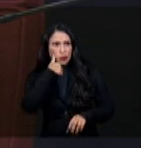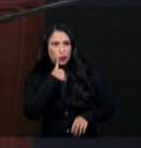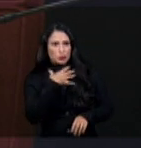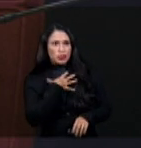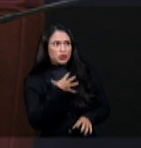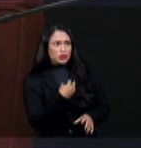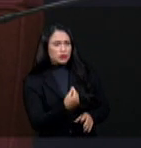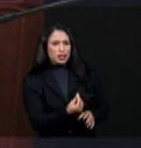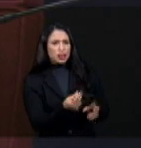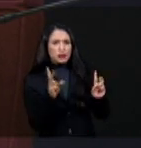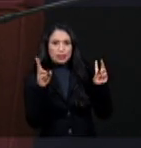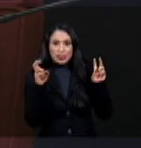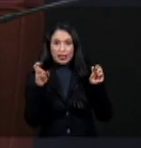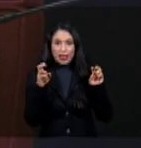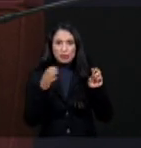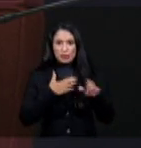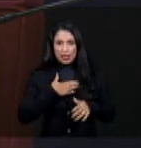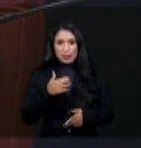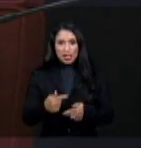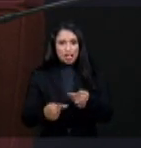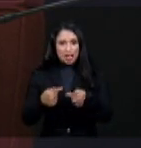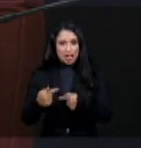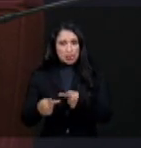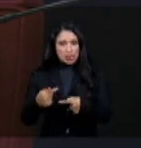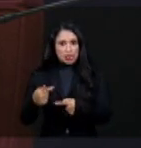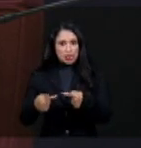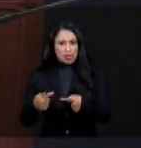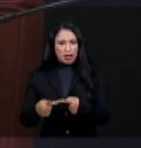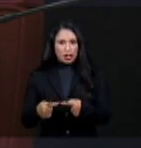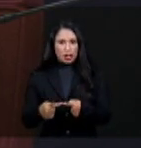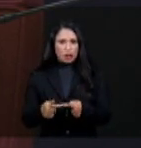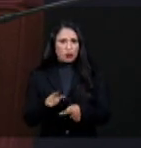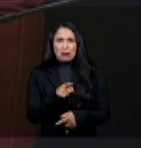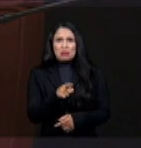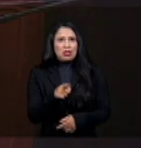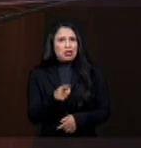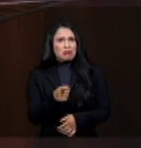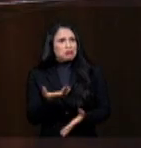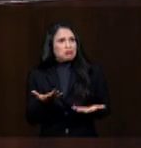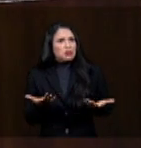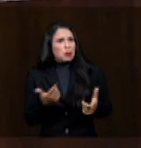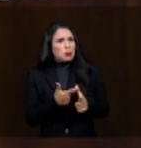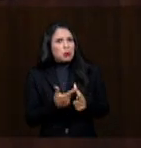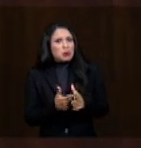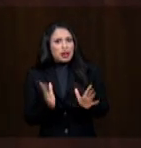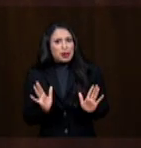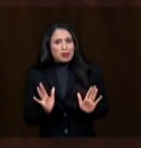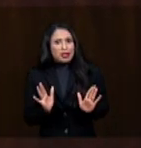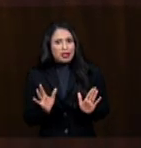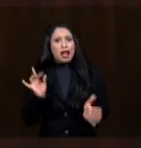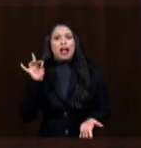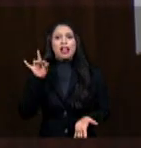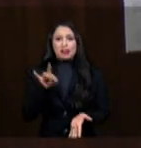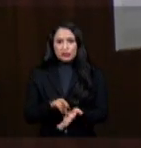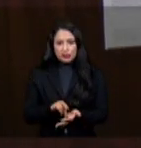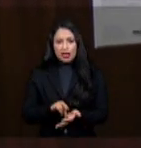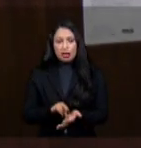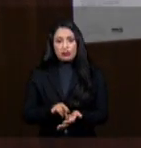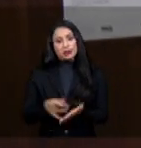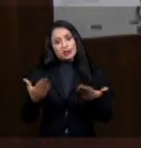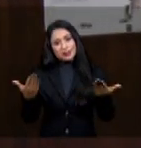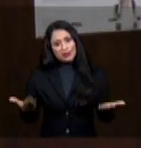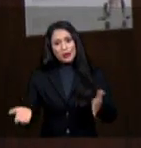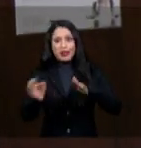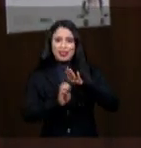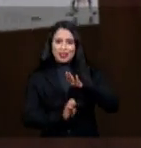meus filhos porque questões que na minha geração era um questões para eles não são questões é é um dado e por isso as empresas